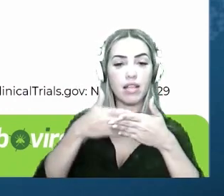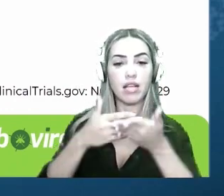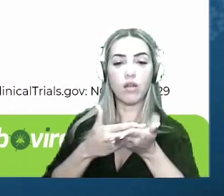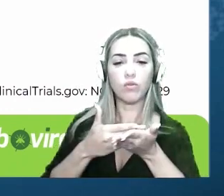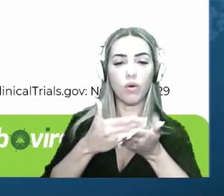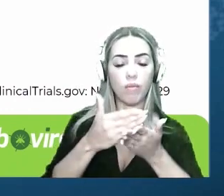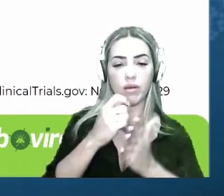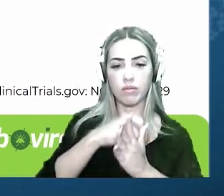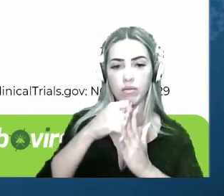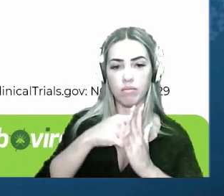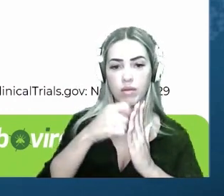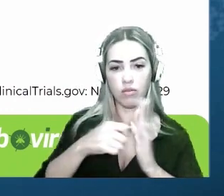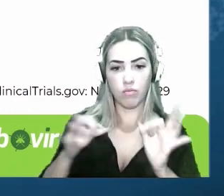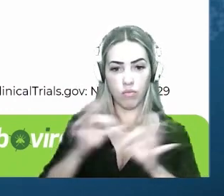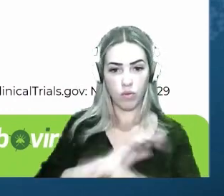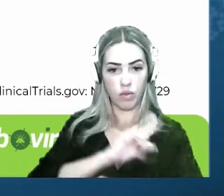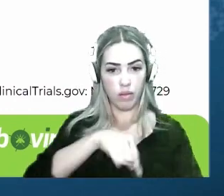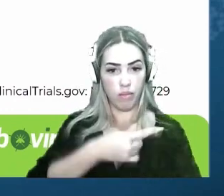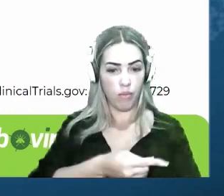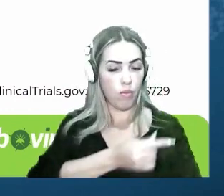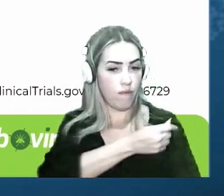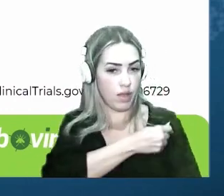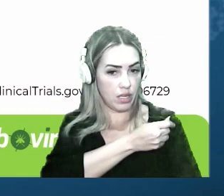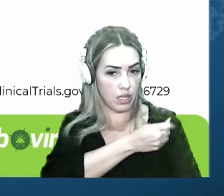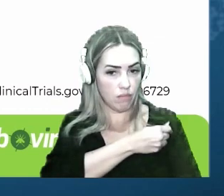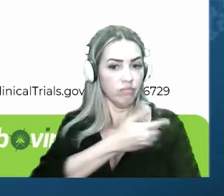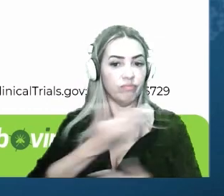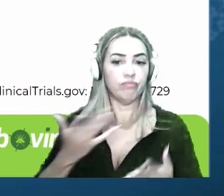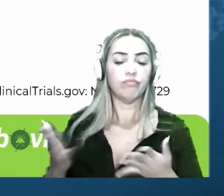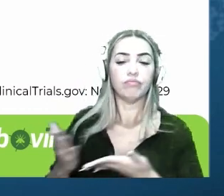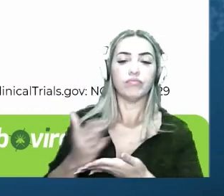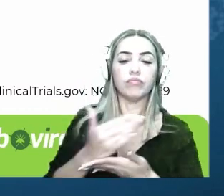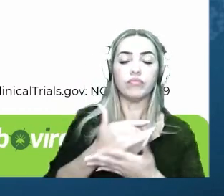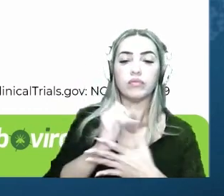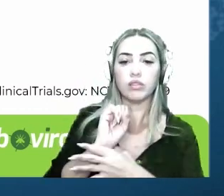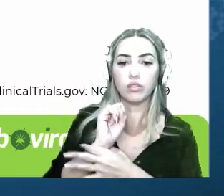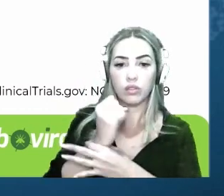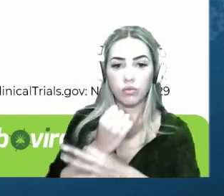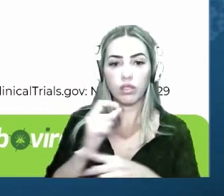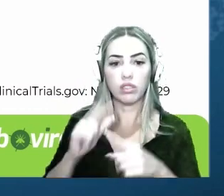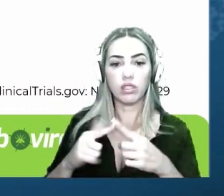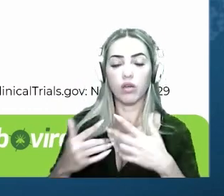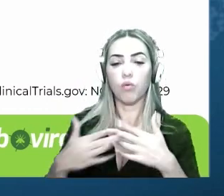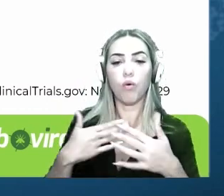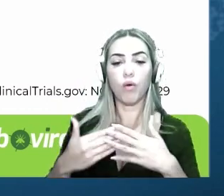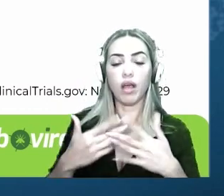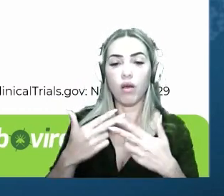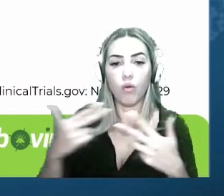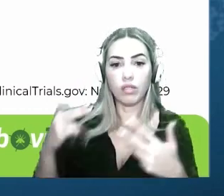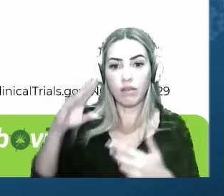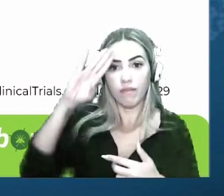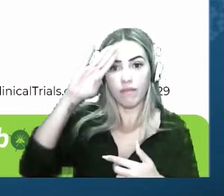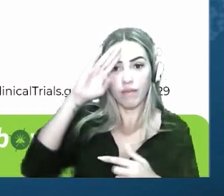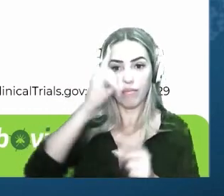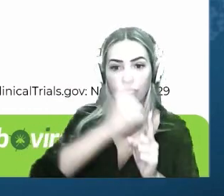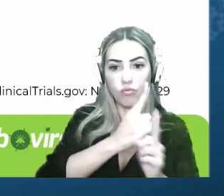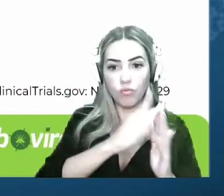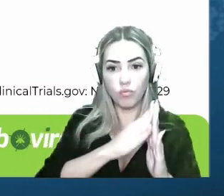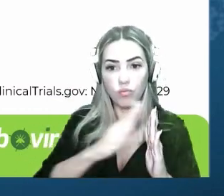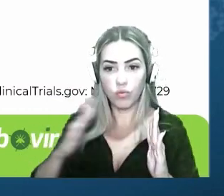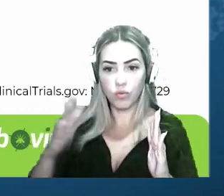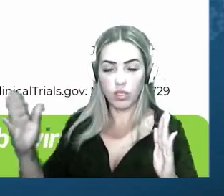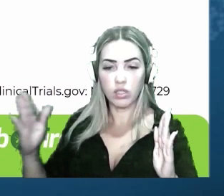a vacinação, mas a gente está capturando a segurança, assim como qualquer caso febril, durante todo o segmento do